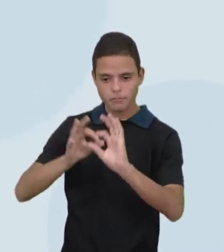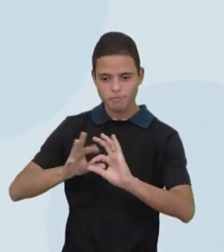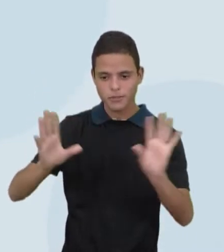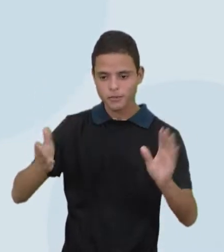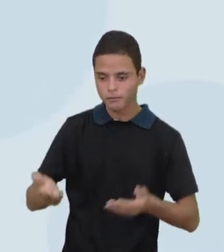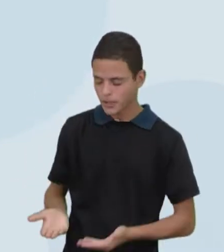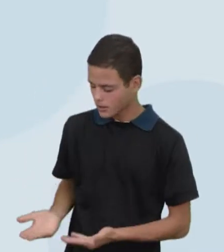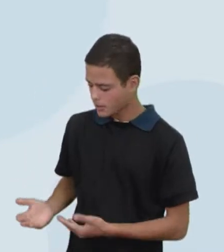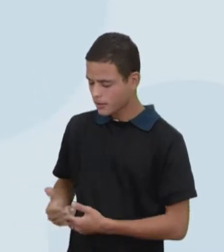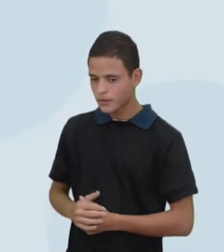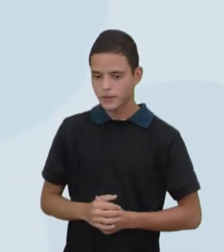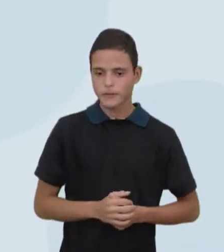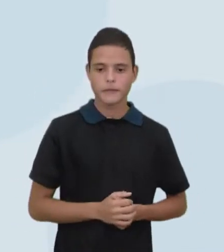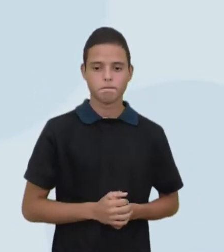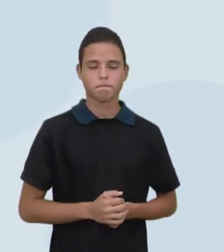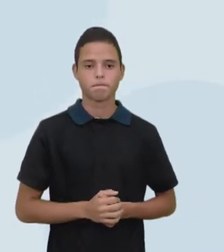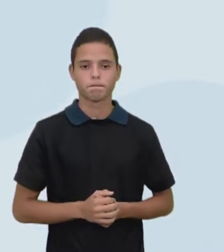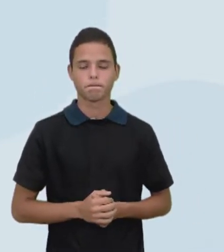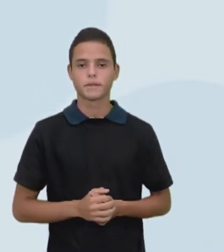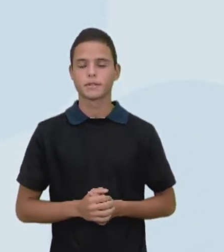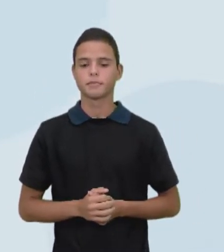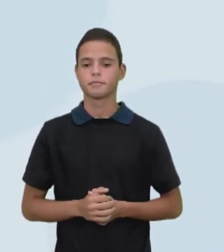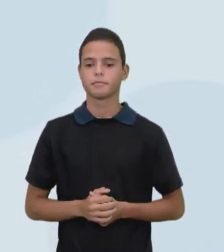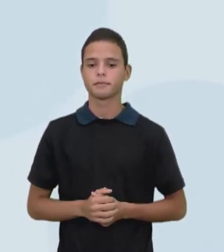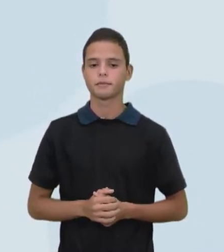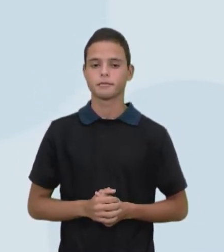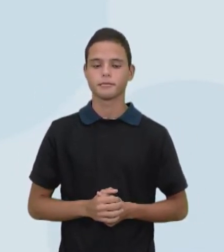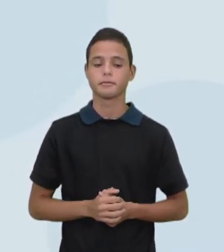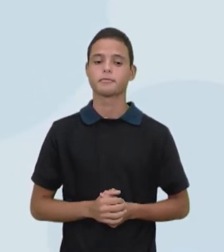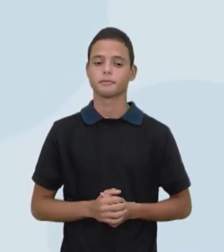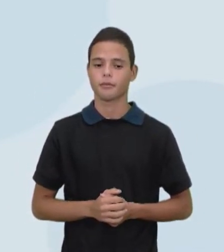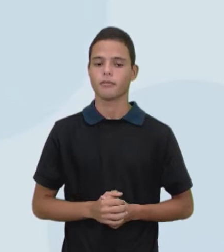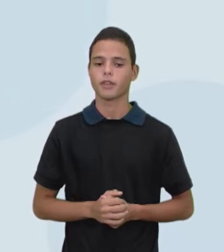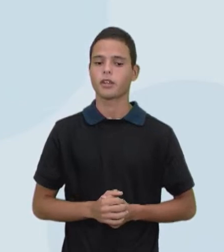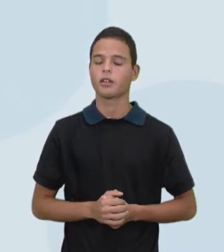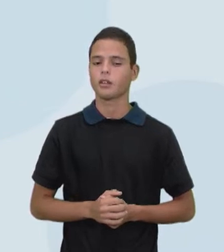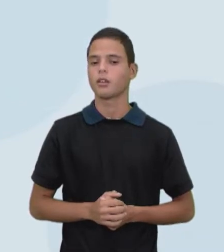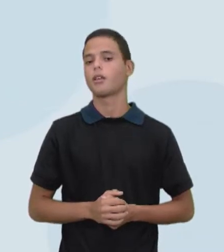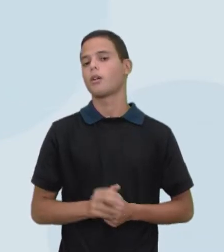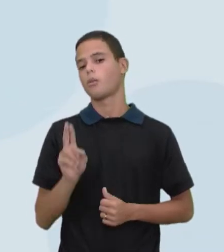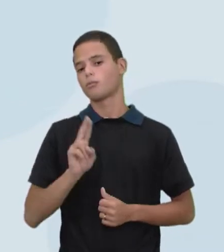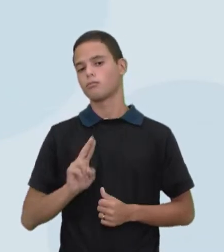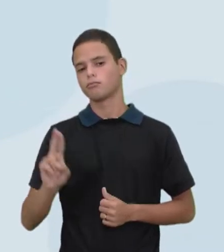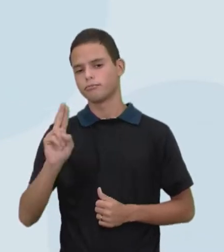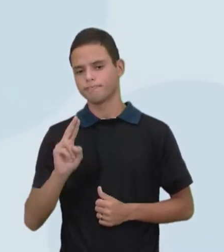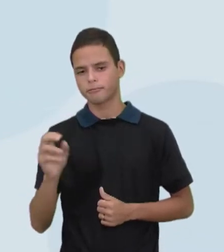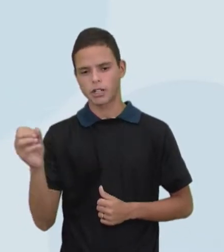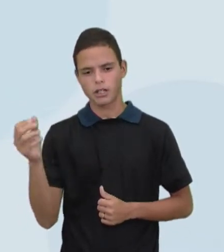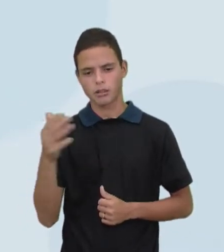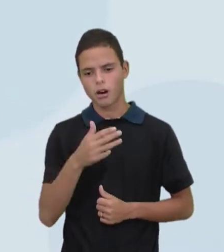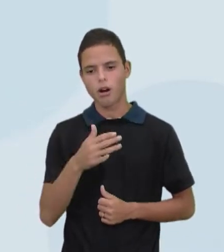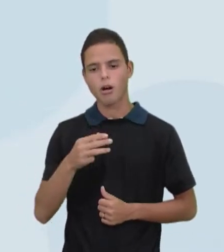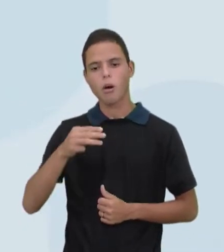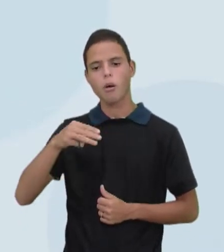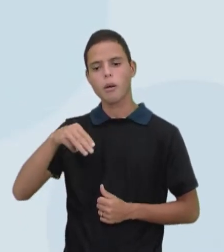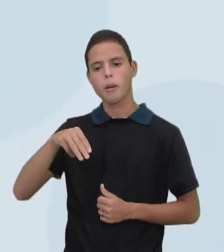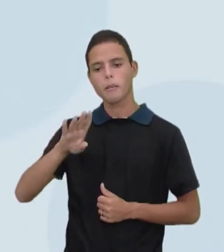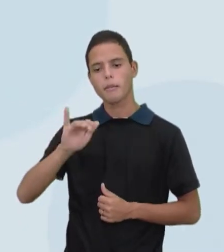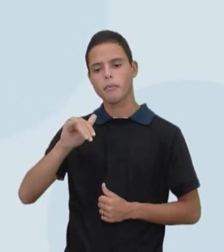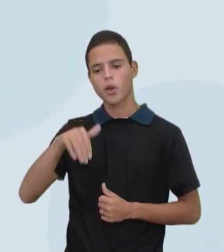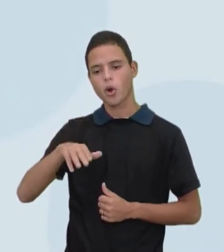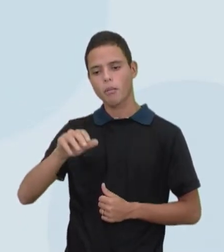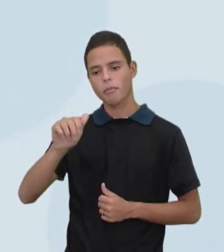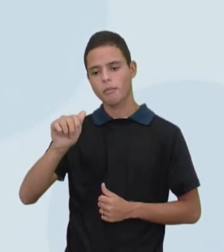material, nessa referência aí. Bom, uso moderno da biomassa. Vimos anteriormente que o uso da biomassa